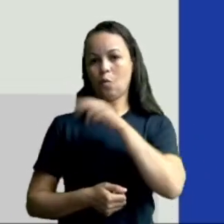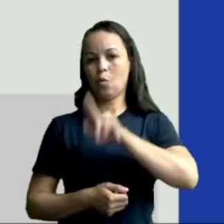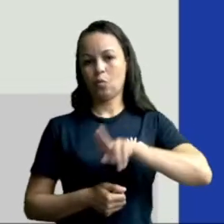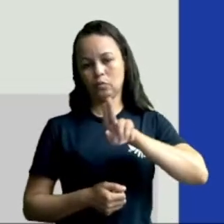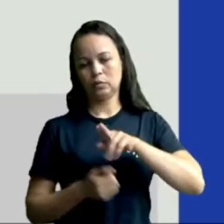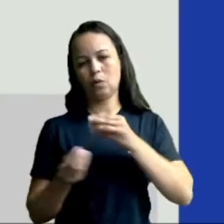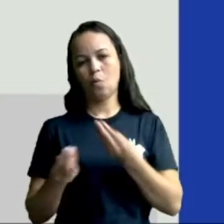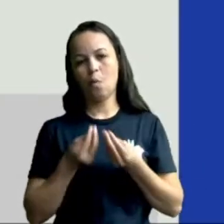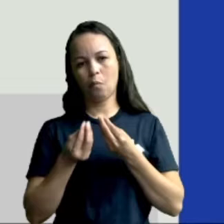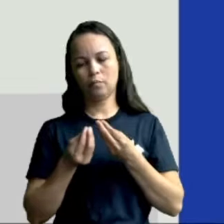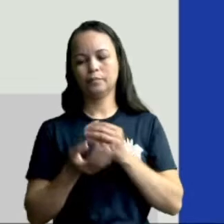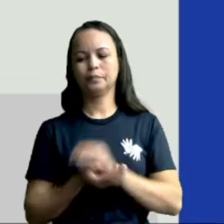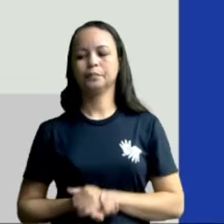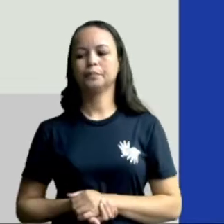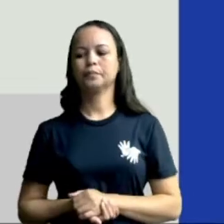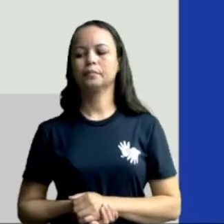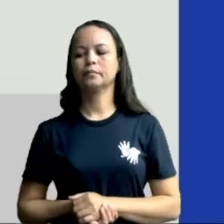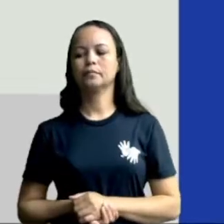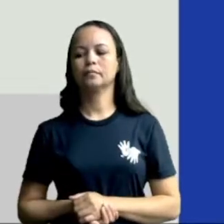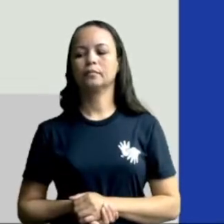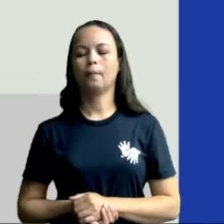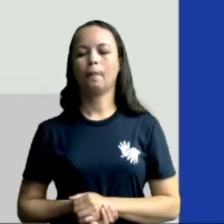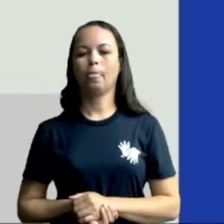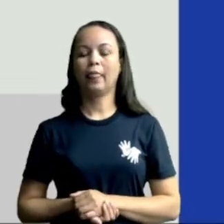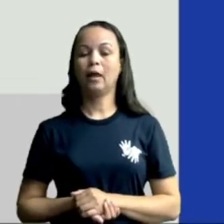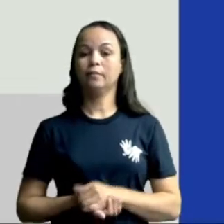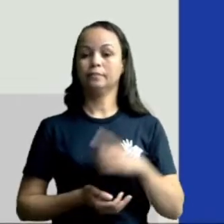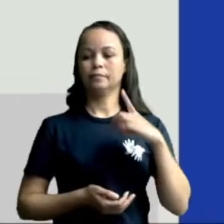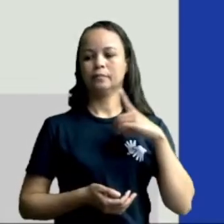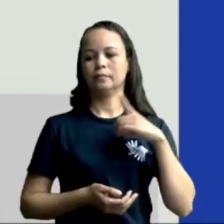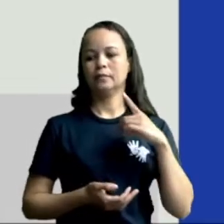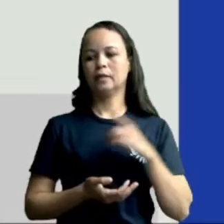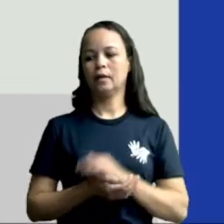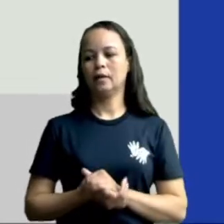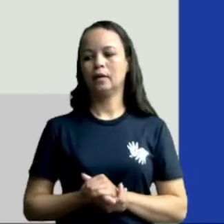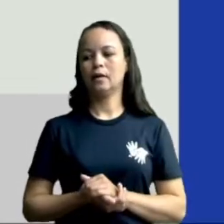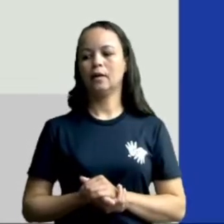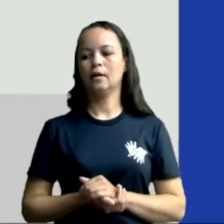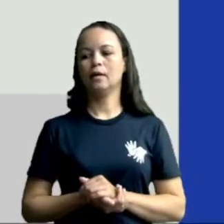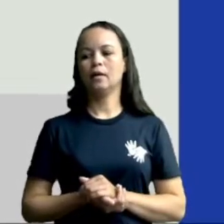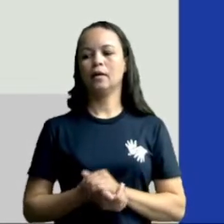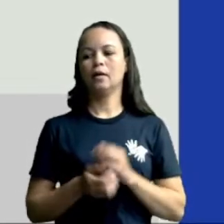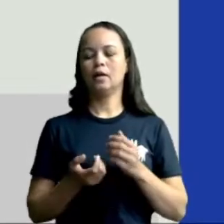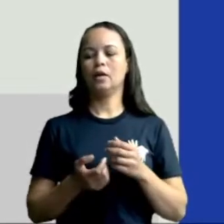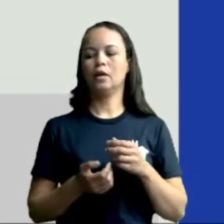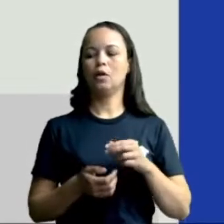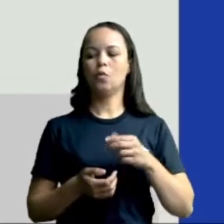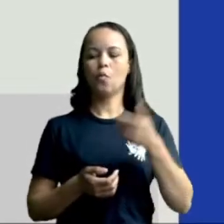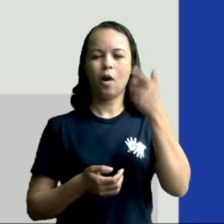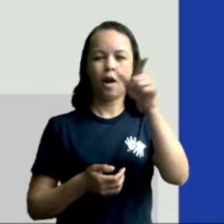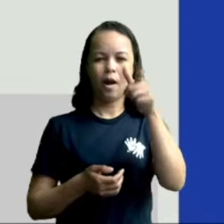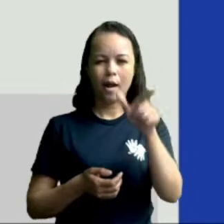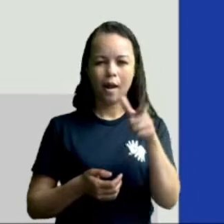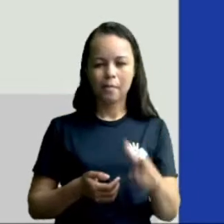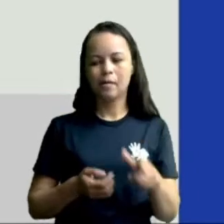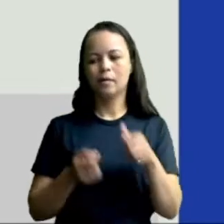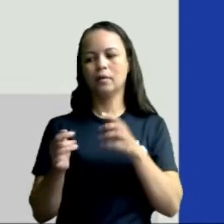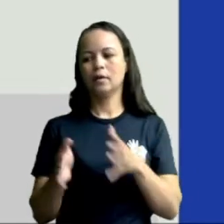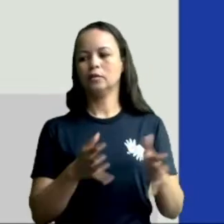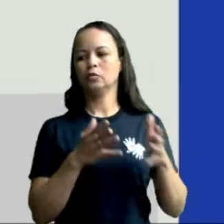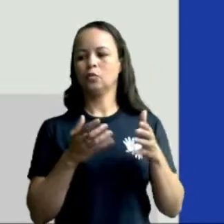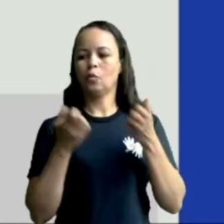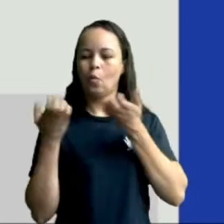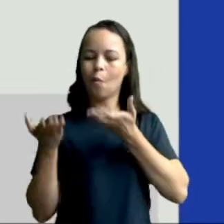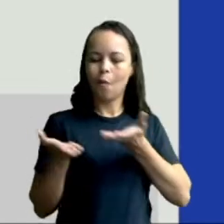simples, tá bom? A gente tem, ó, hacer una invitación en tono de cortesia,